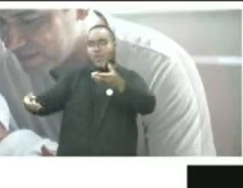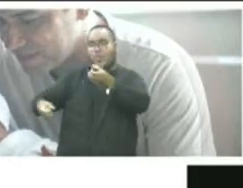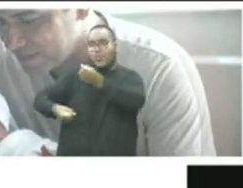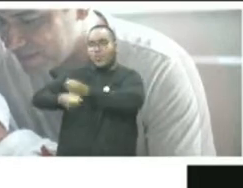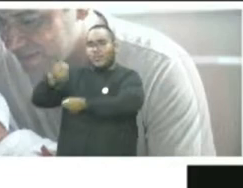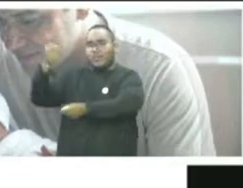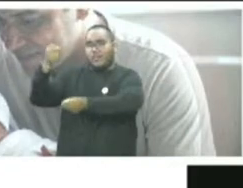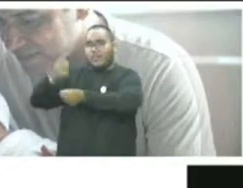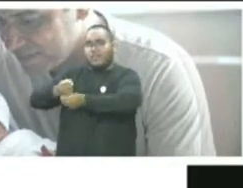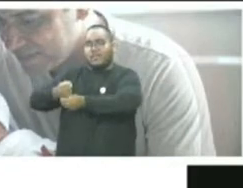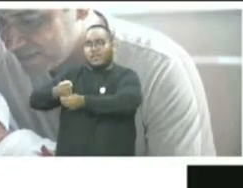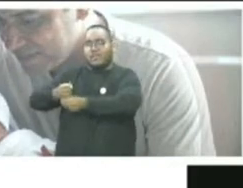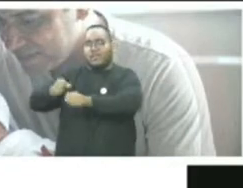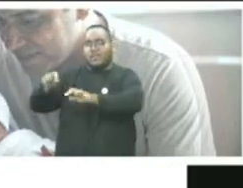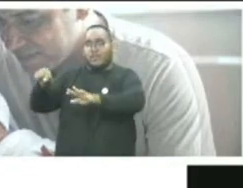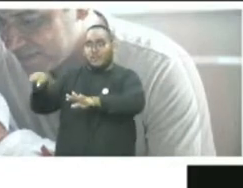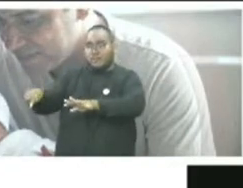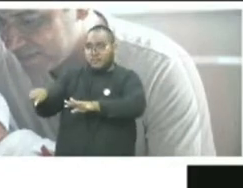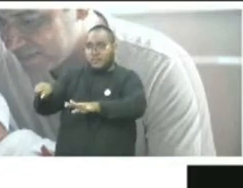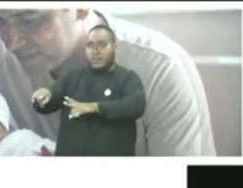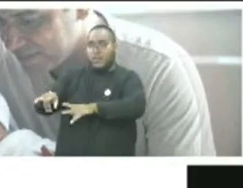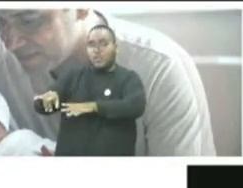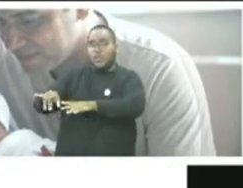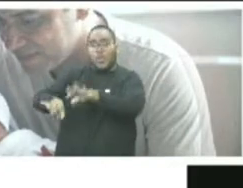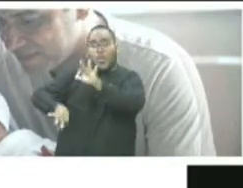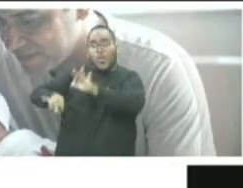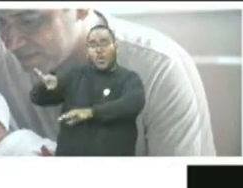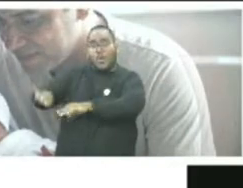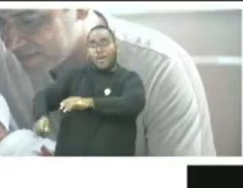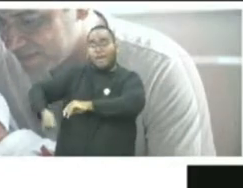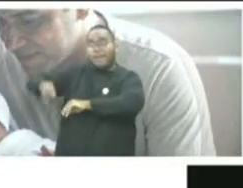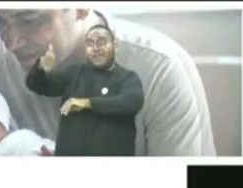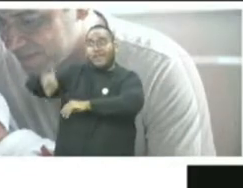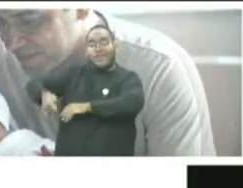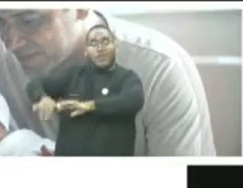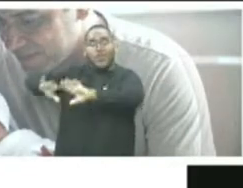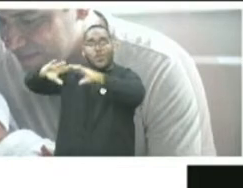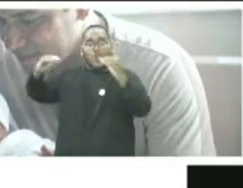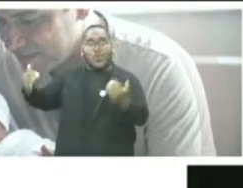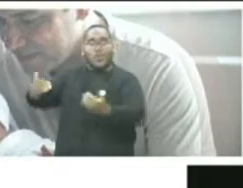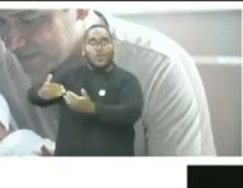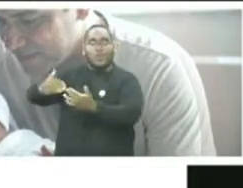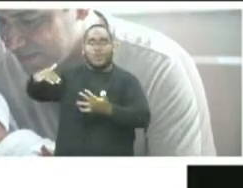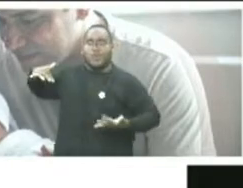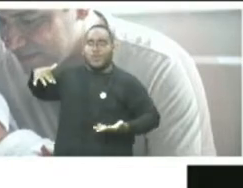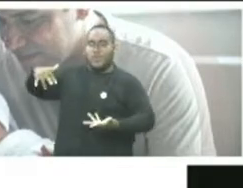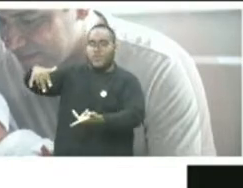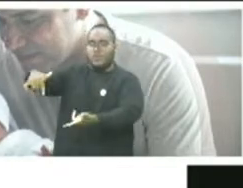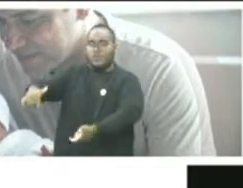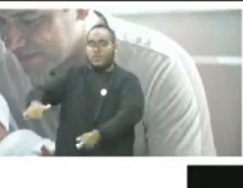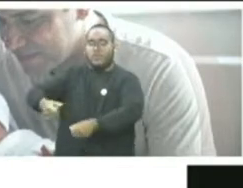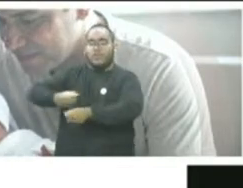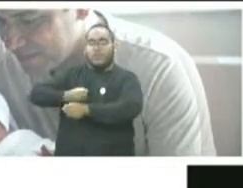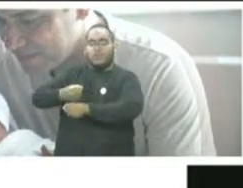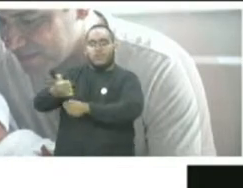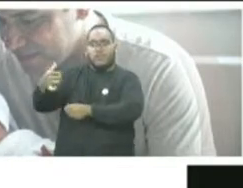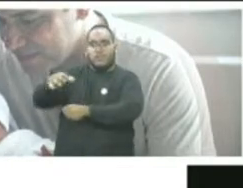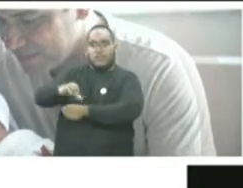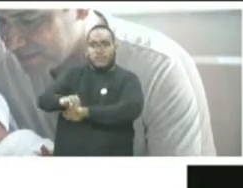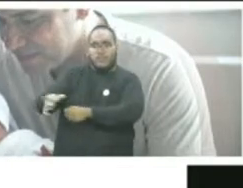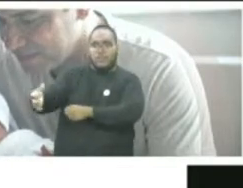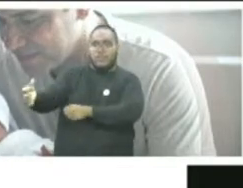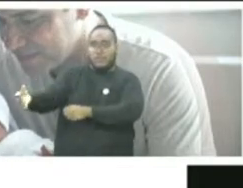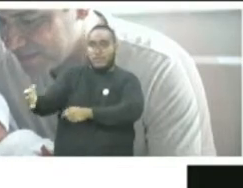coordenou o primeiro Congresso Mundial, em 96, e também